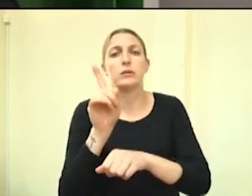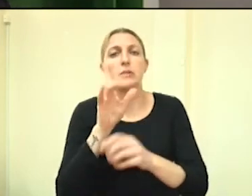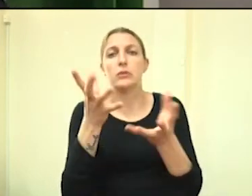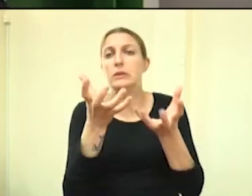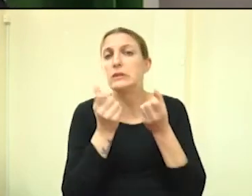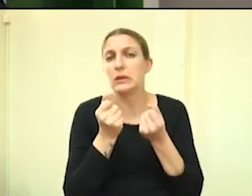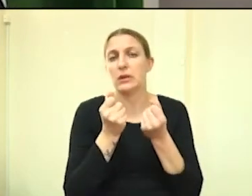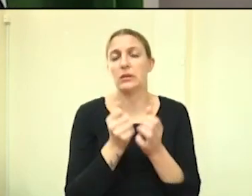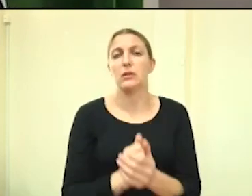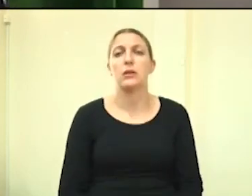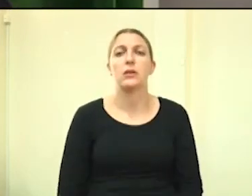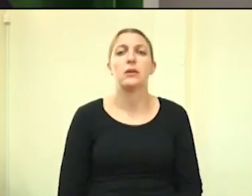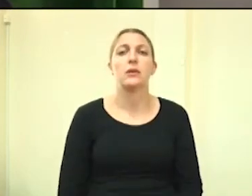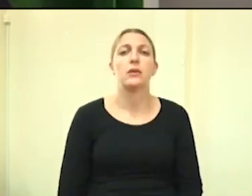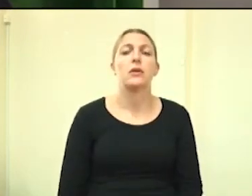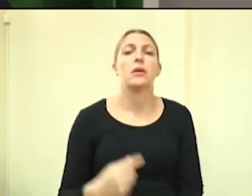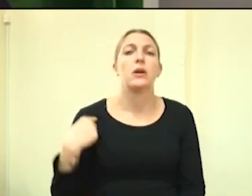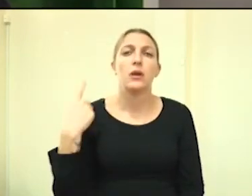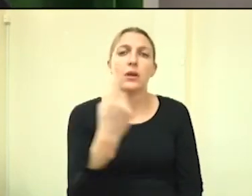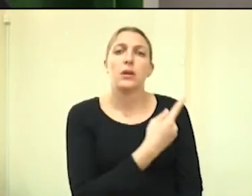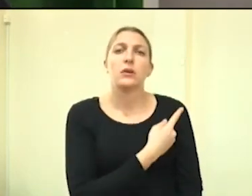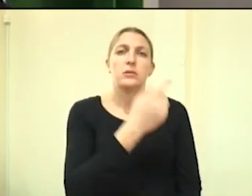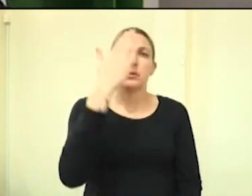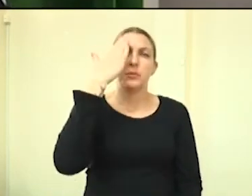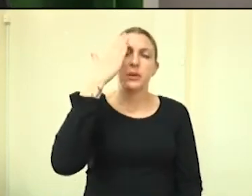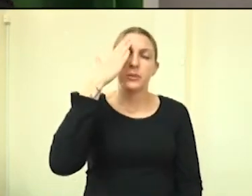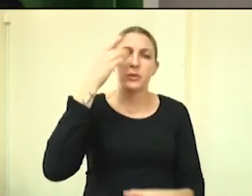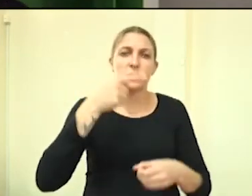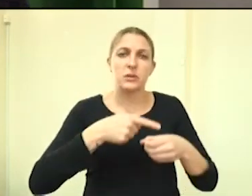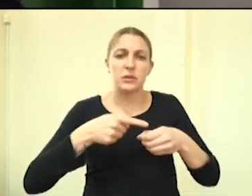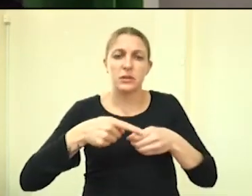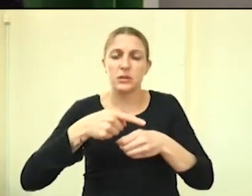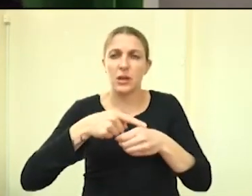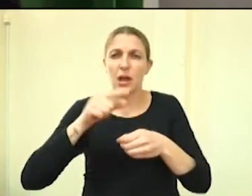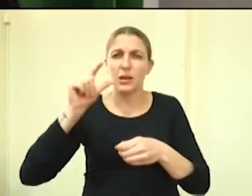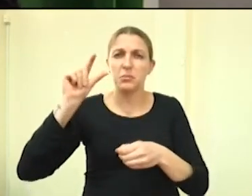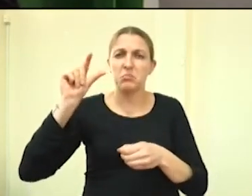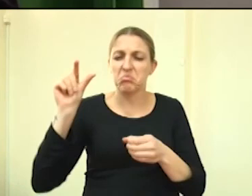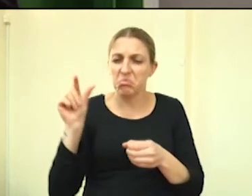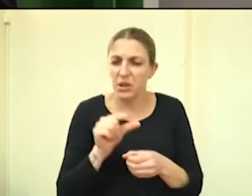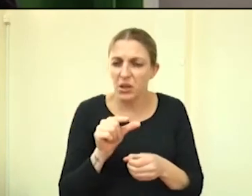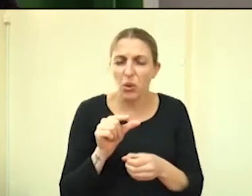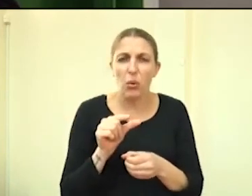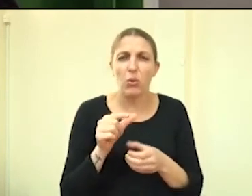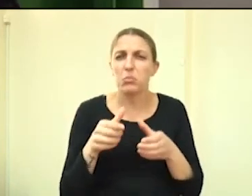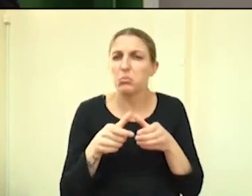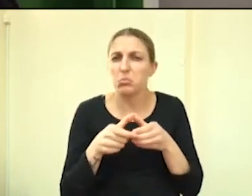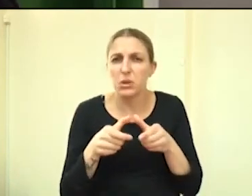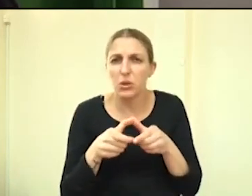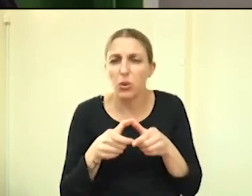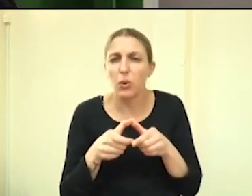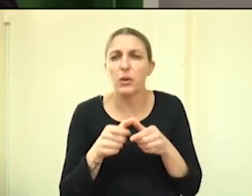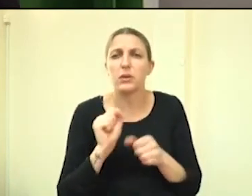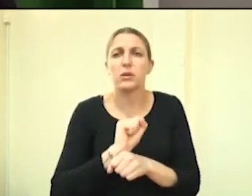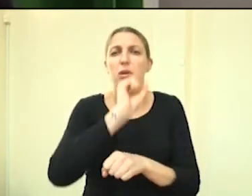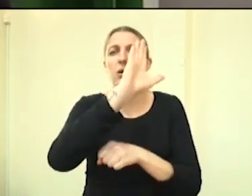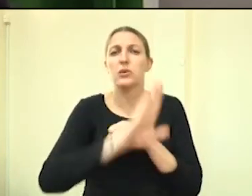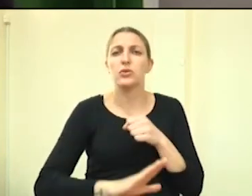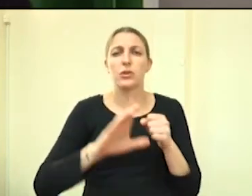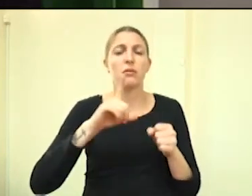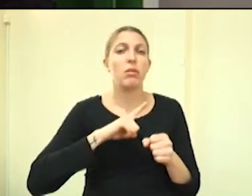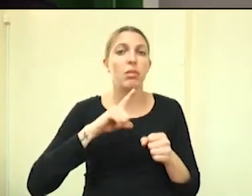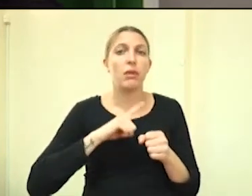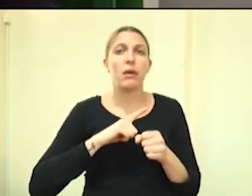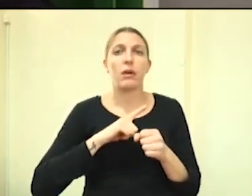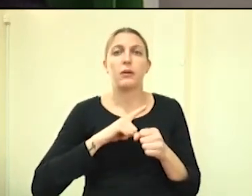de Erechim já existe semáforo com sinaleira, lombadas eletrônicas, e a nossa cidade, eu vou dizer assim,